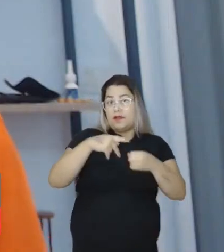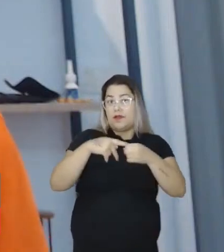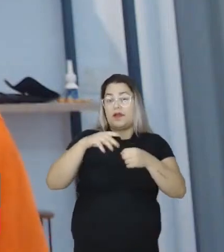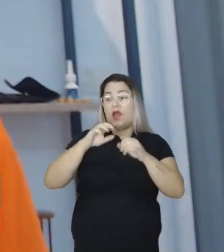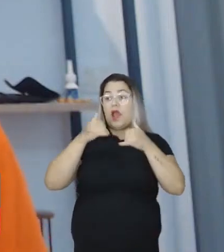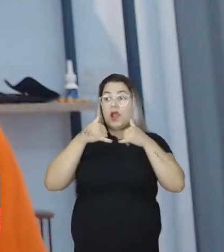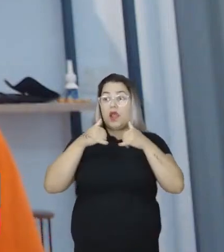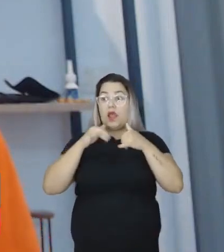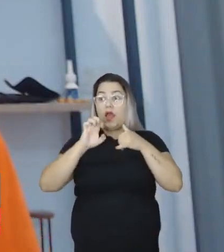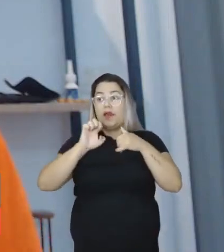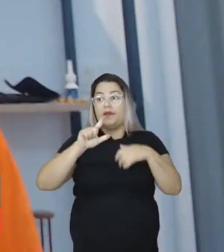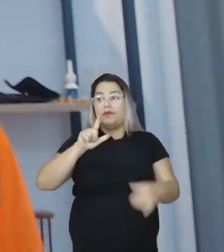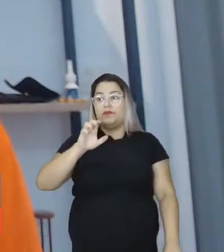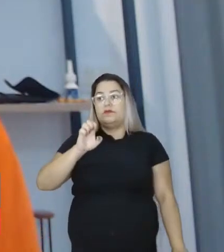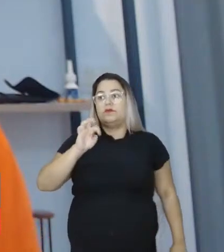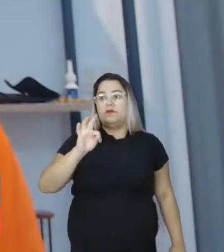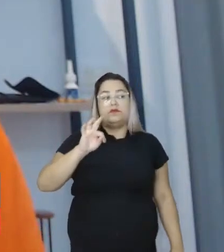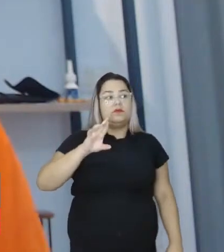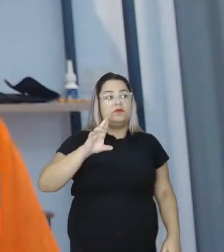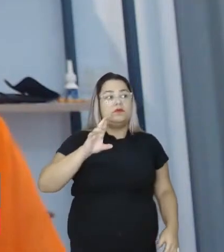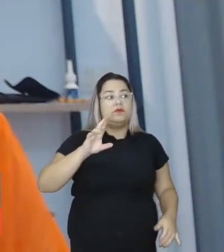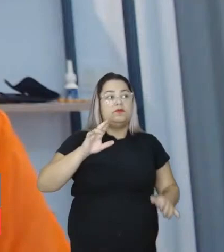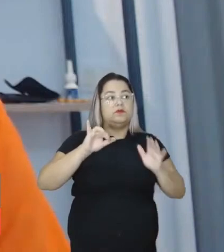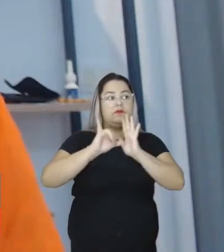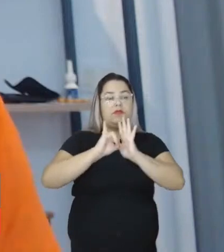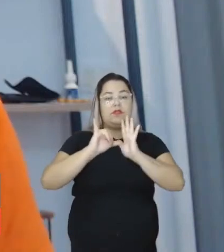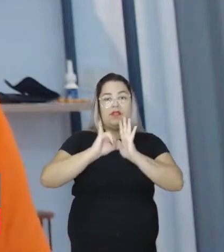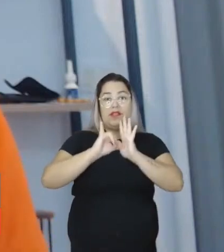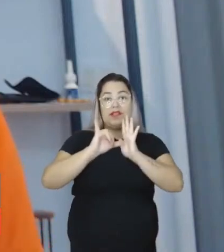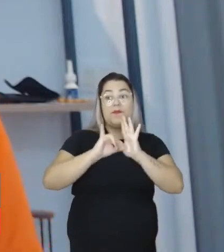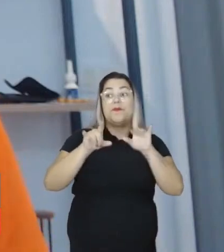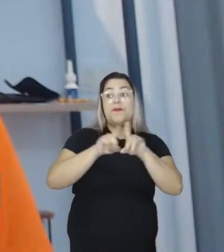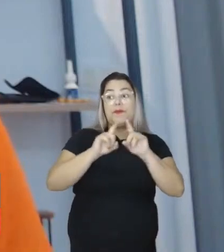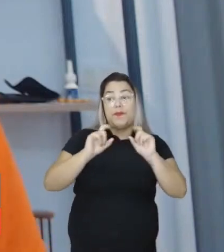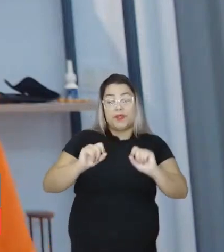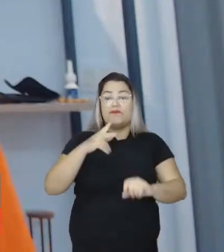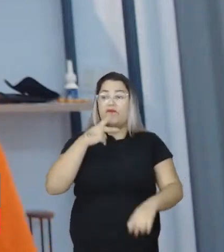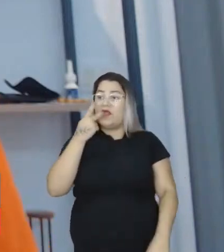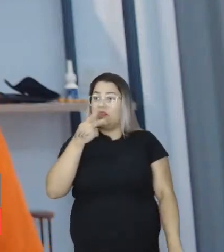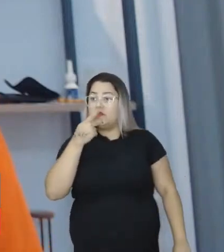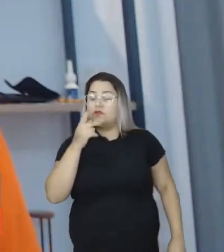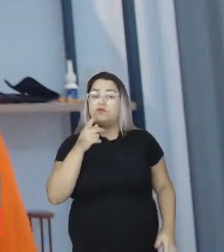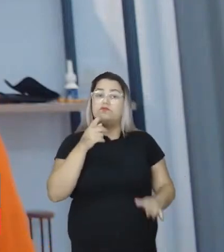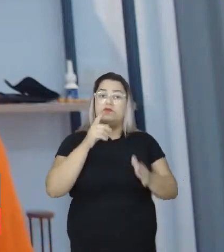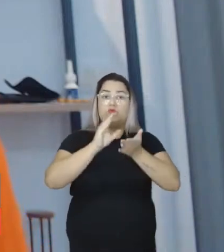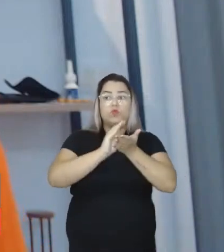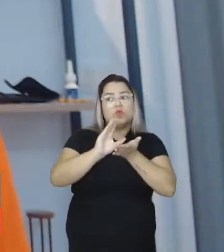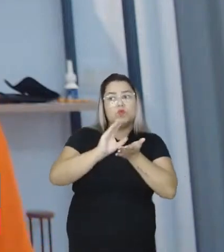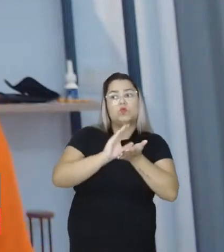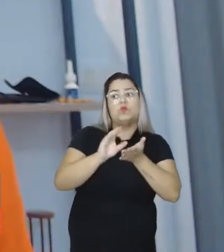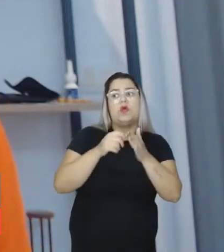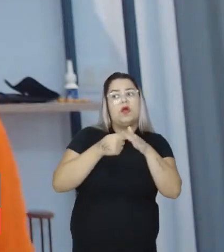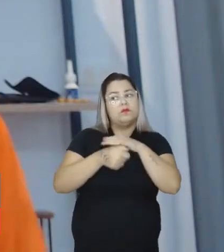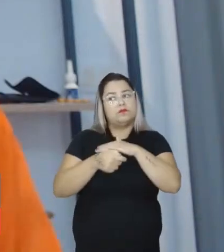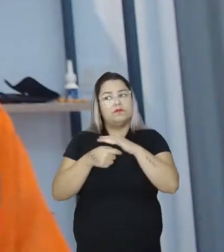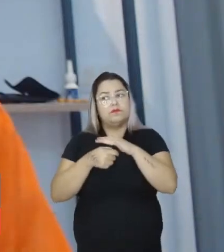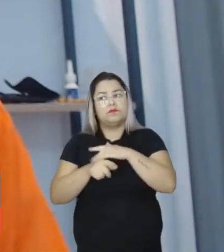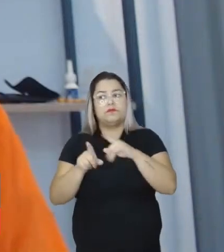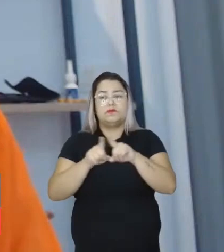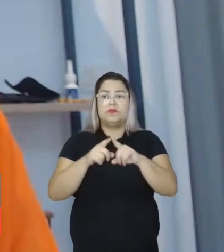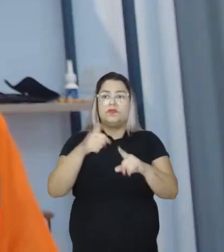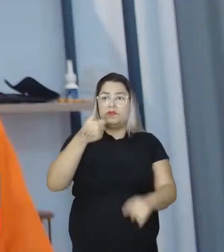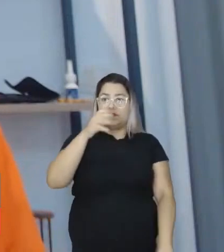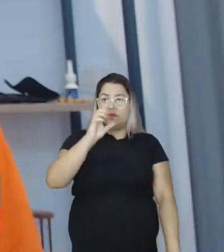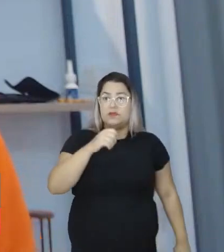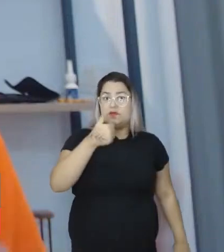são fundamentais para esse processo. No caso da Petrobras aqui, Amanda, a gente está falando de investimentos vultuosos, que chegam a quase 10,